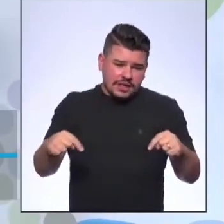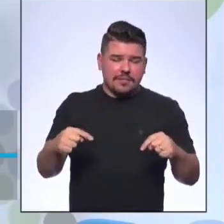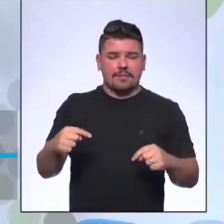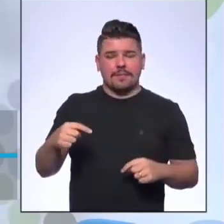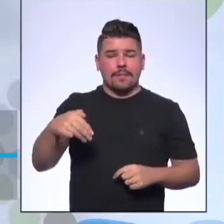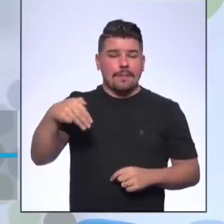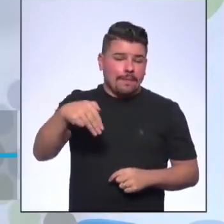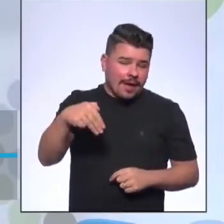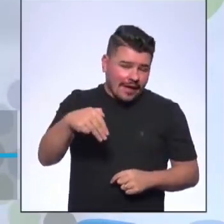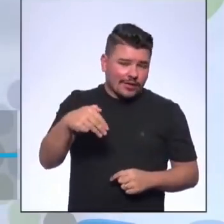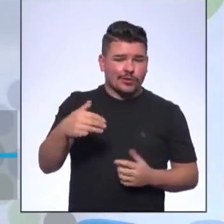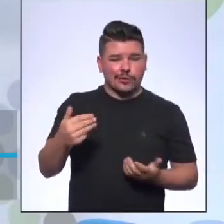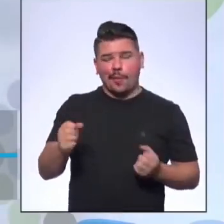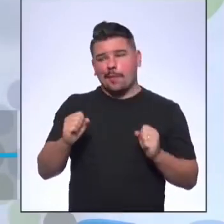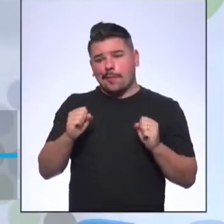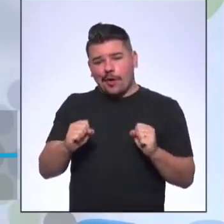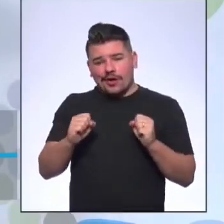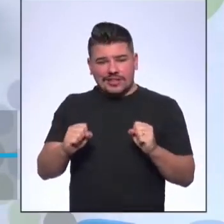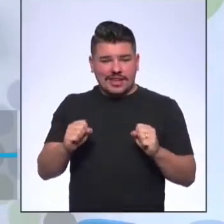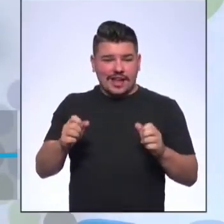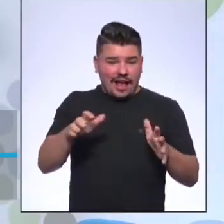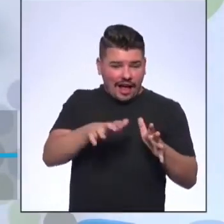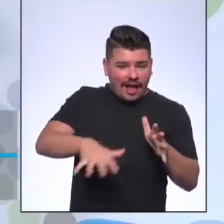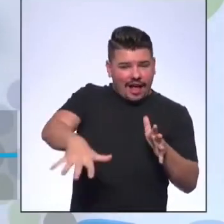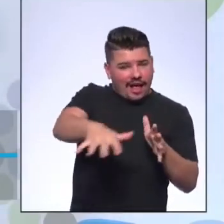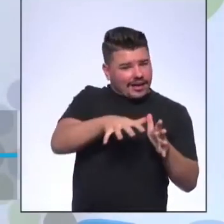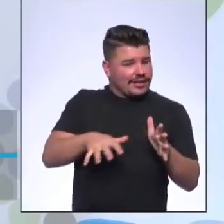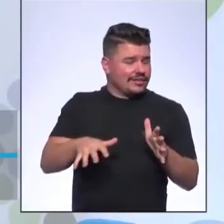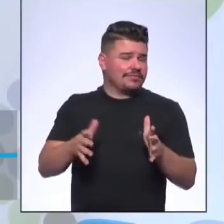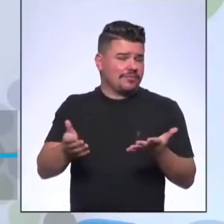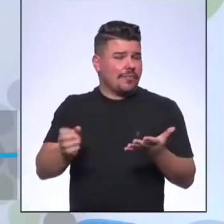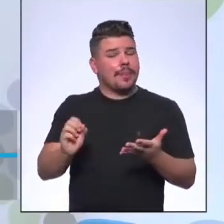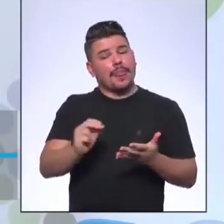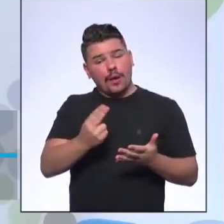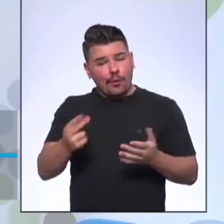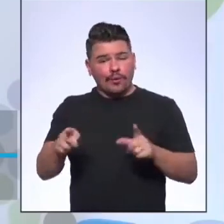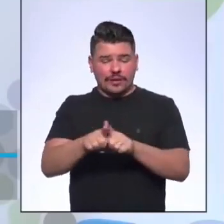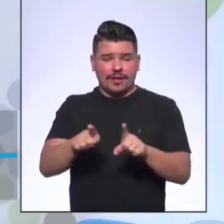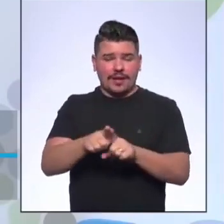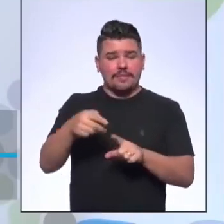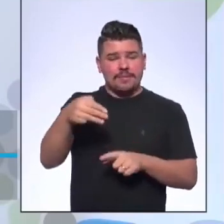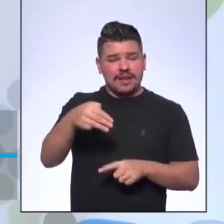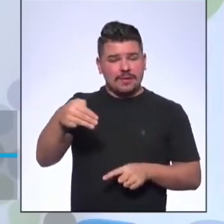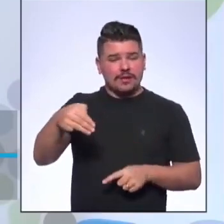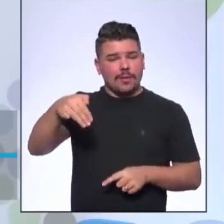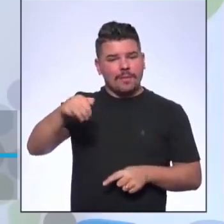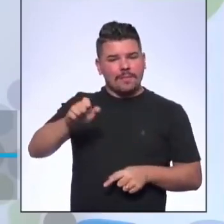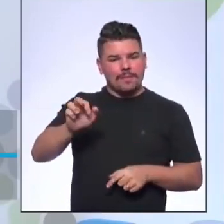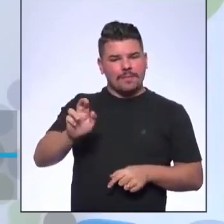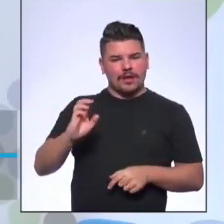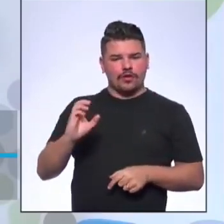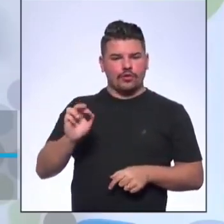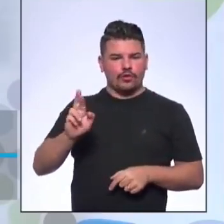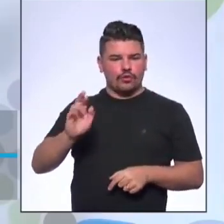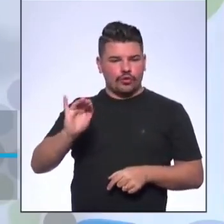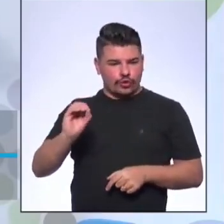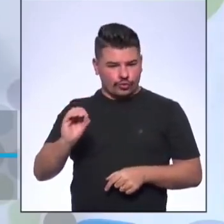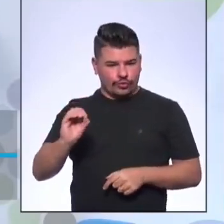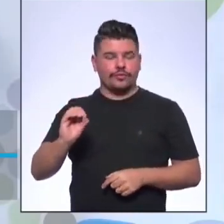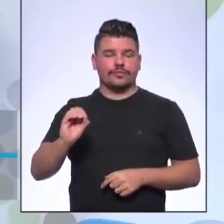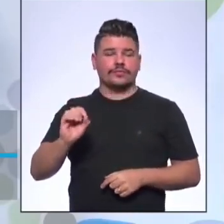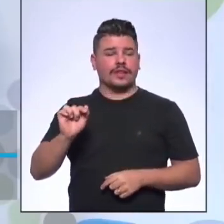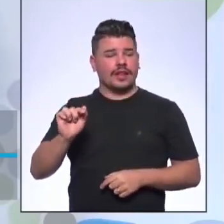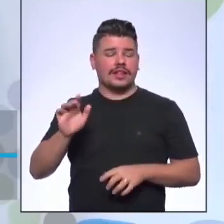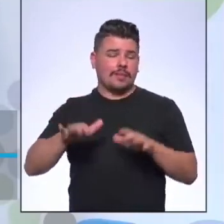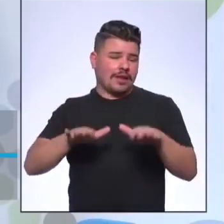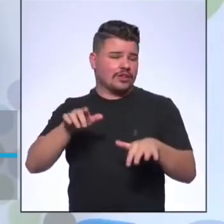em atmosferas também, tá? E também em milímetro por mercúrio. Depende do sistema que você está trabalhando, vai ser a unidade que a gente vai